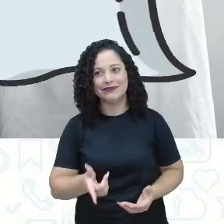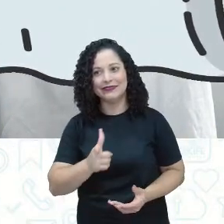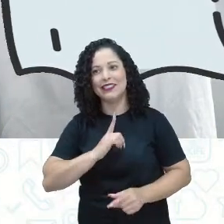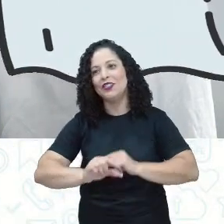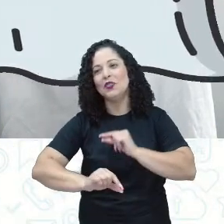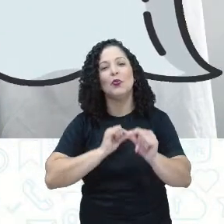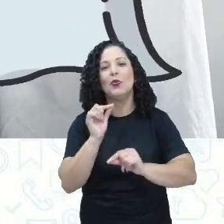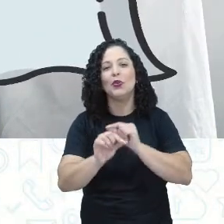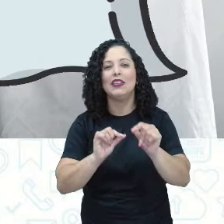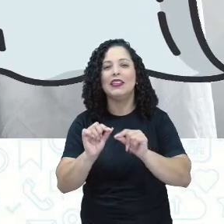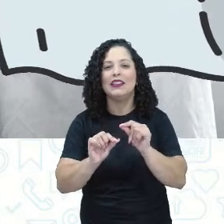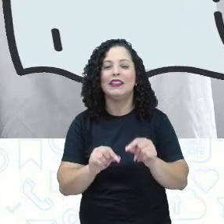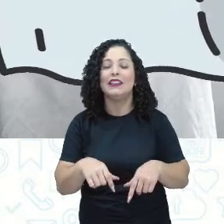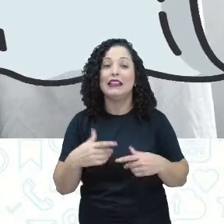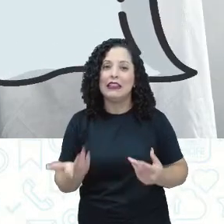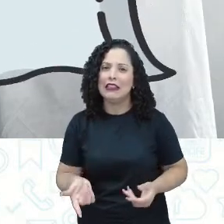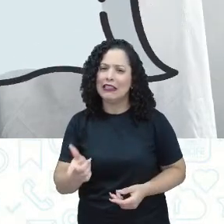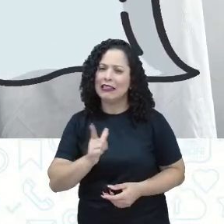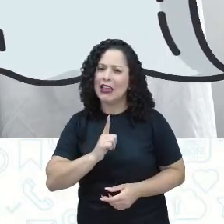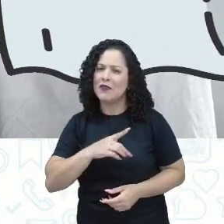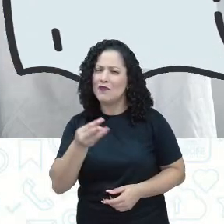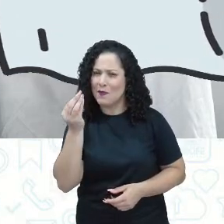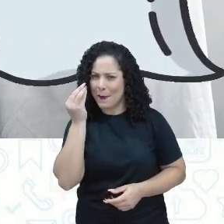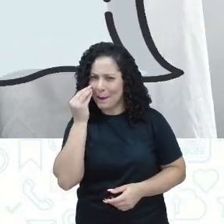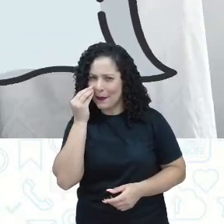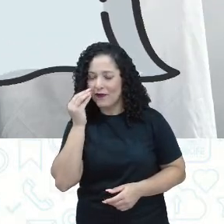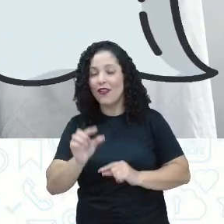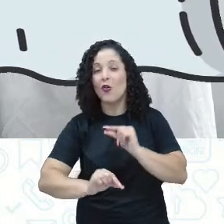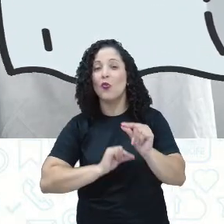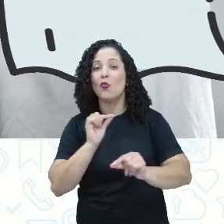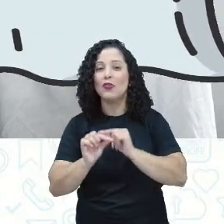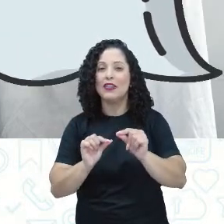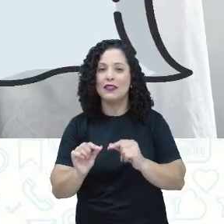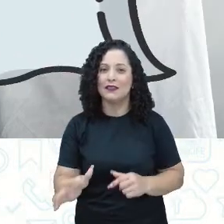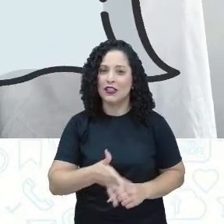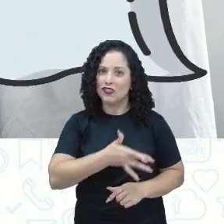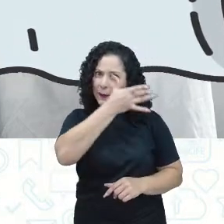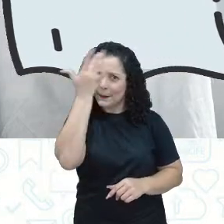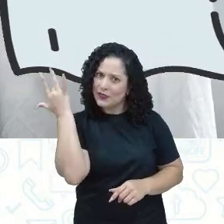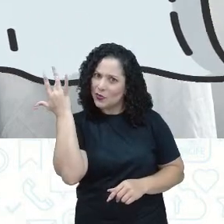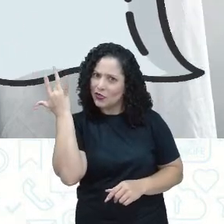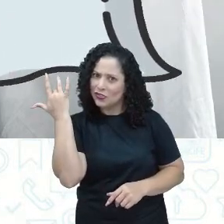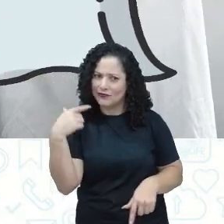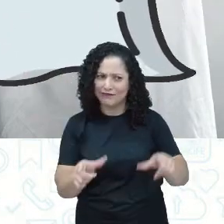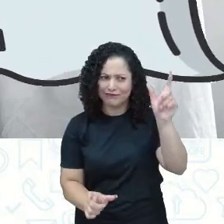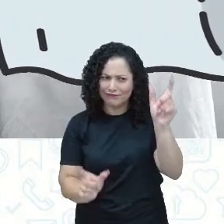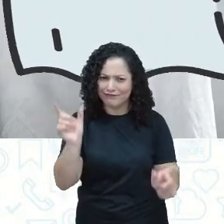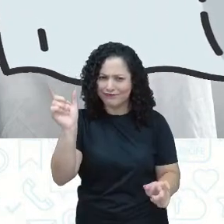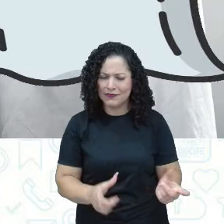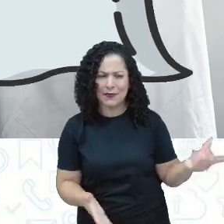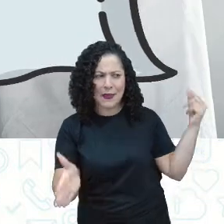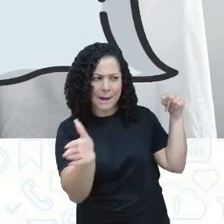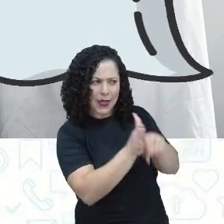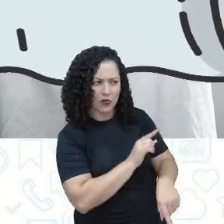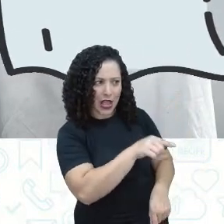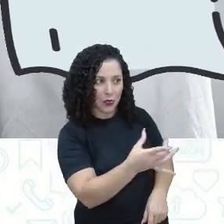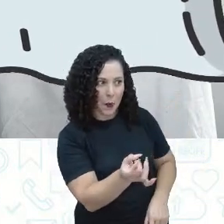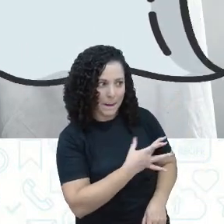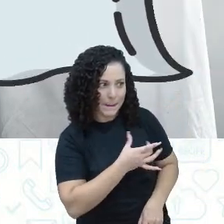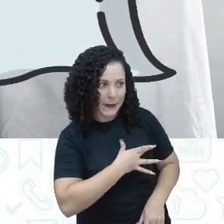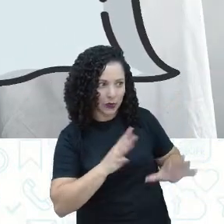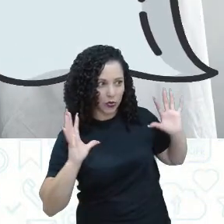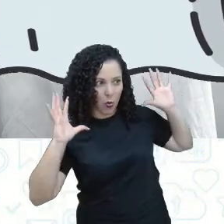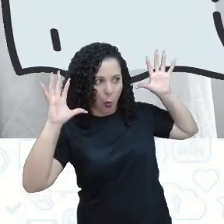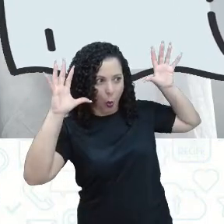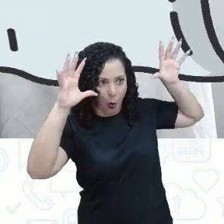uma subversão, né? Porque, em geral, são os humanos, as gentes, É. que perguntam para outras se acredita em fantasma. E